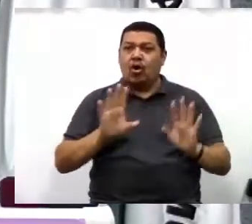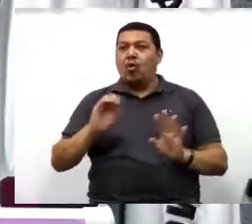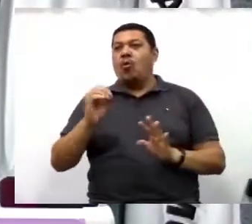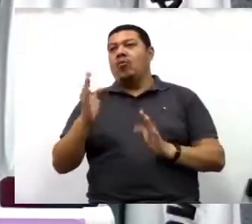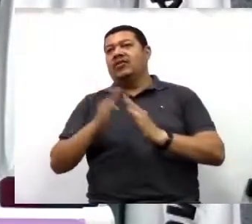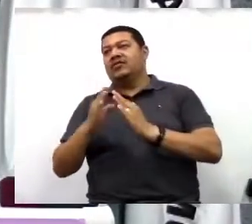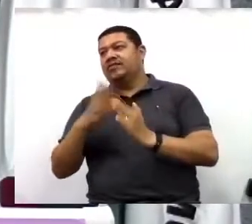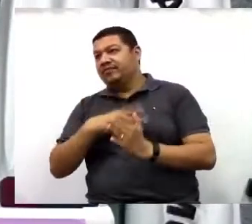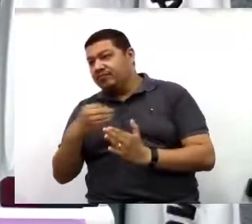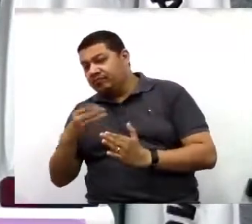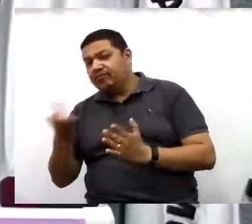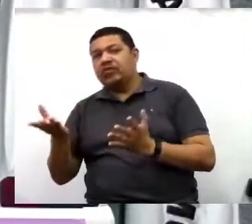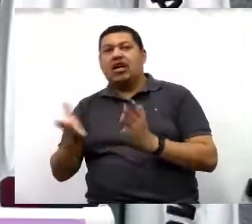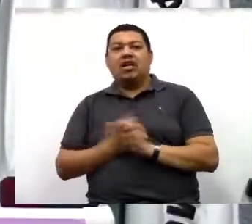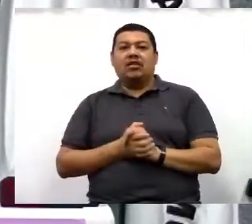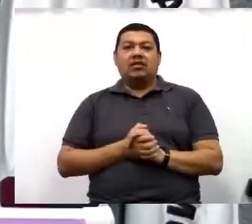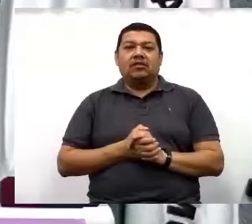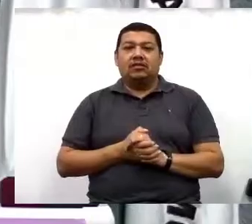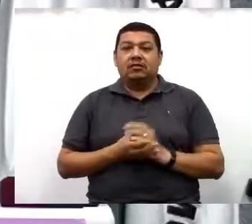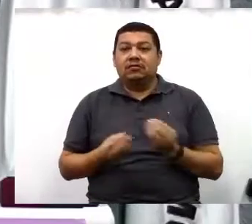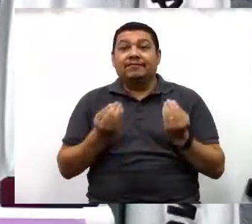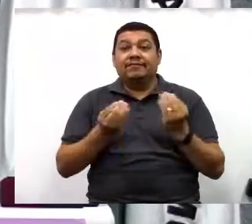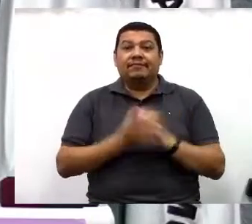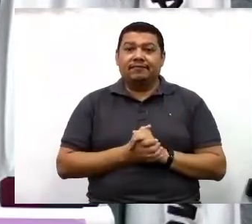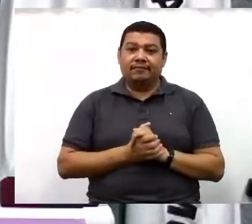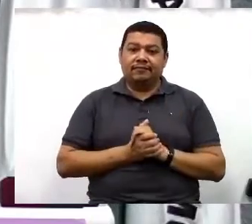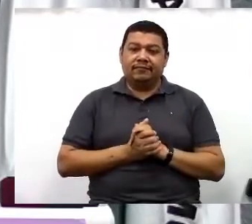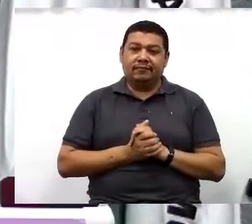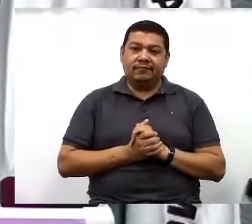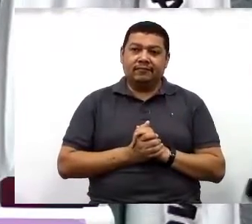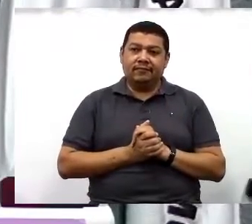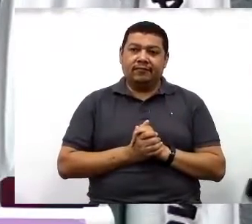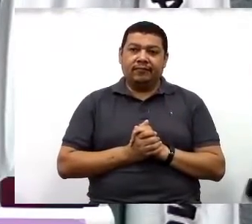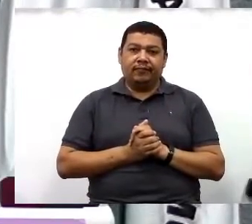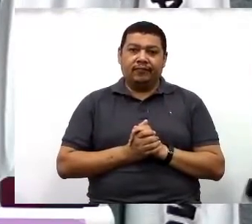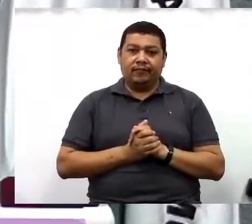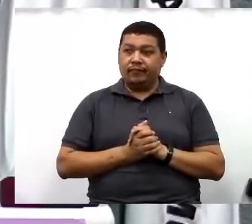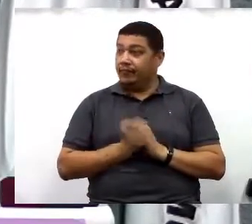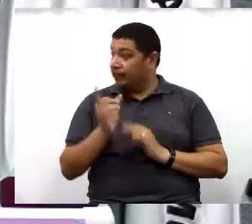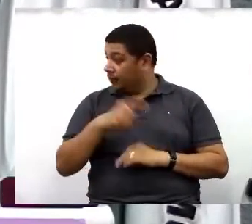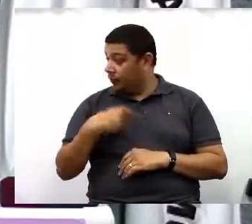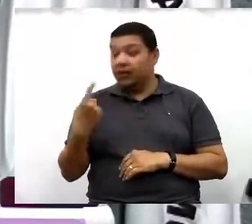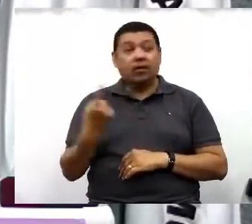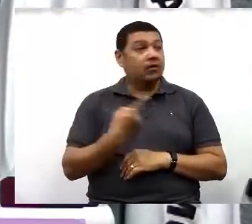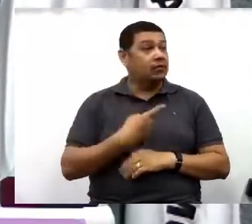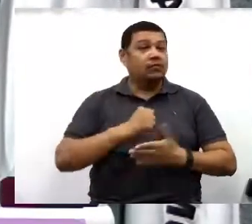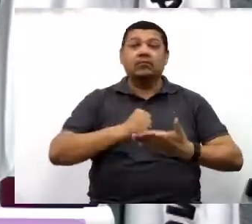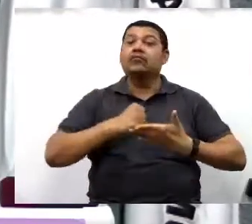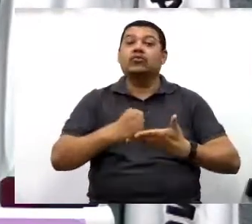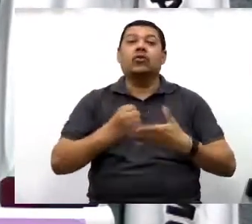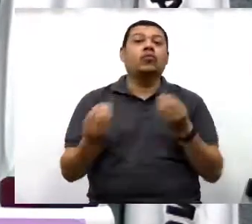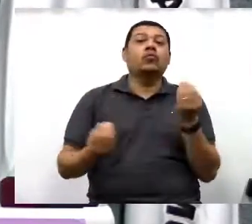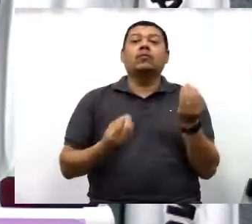filho. E agora, como podemos